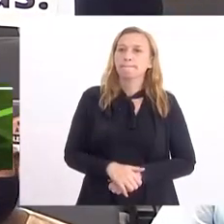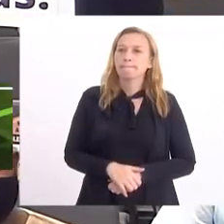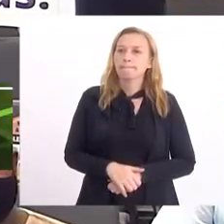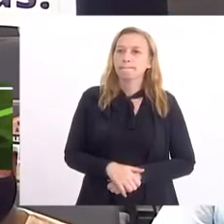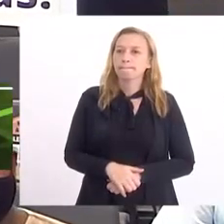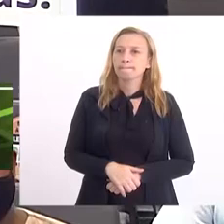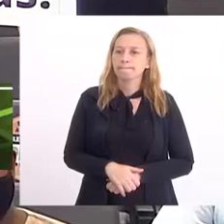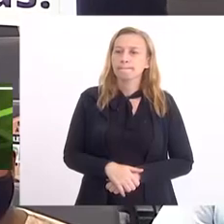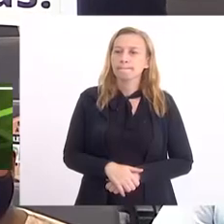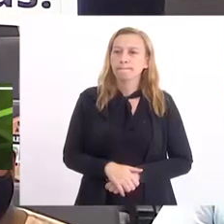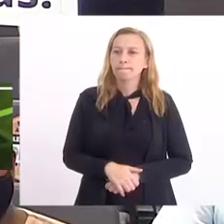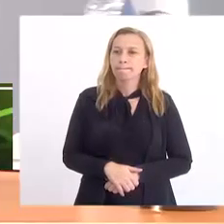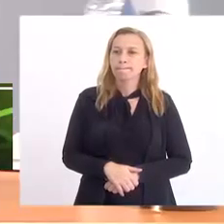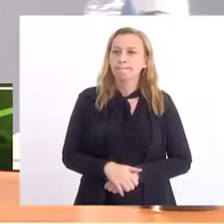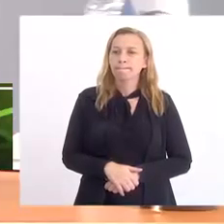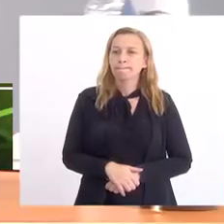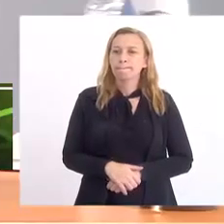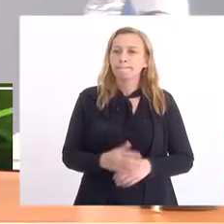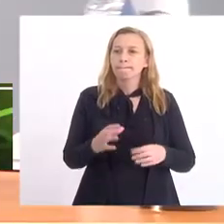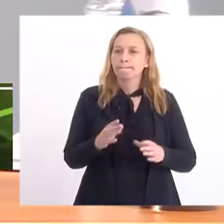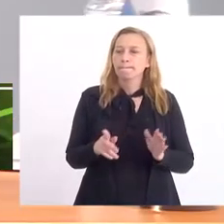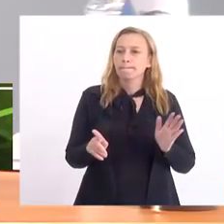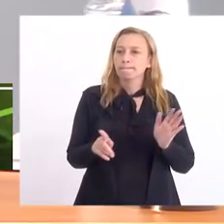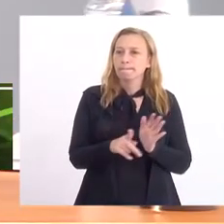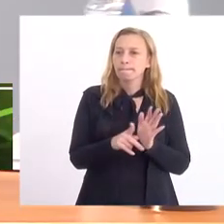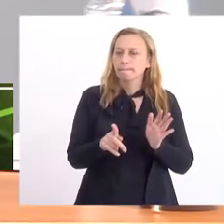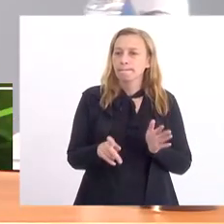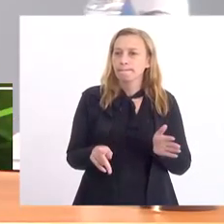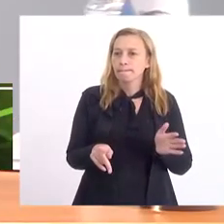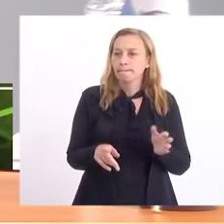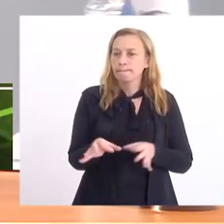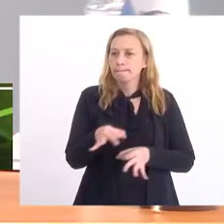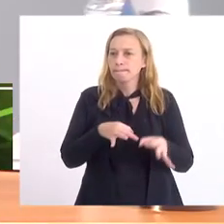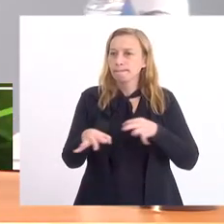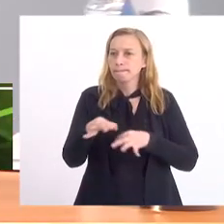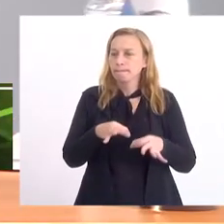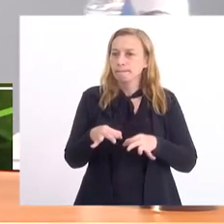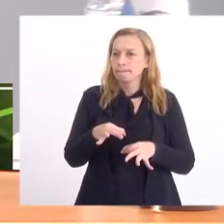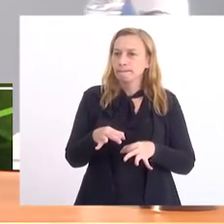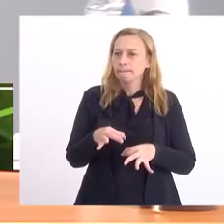a gente denominou o projeto Somos, né, que a gente